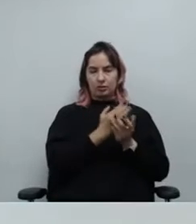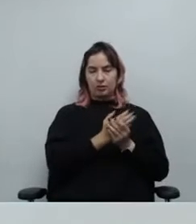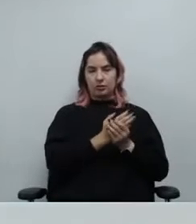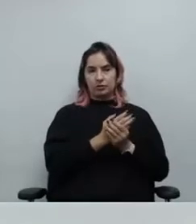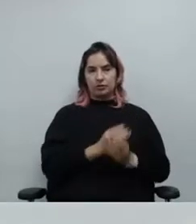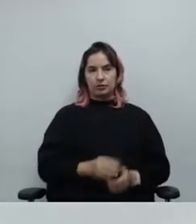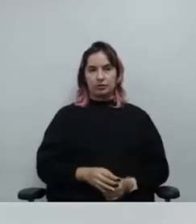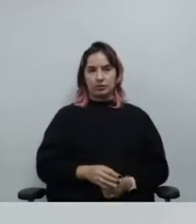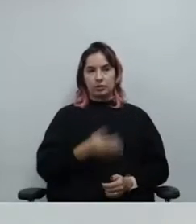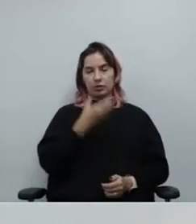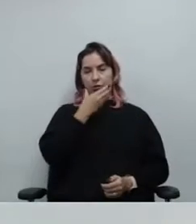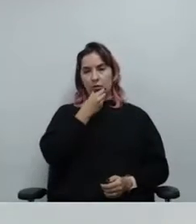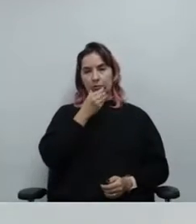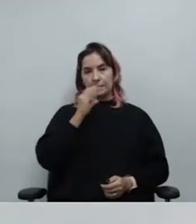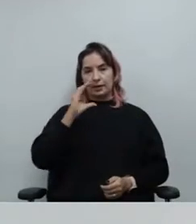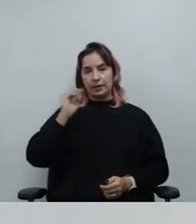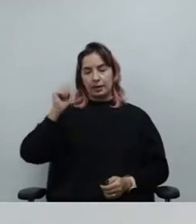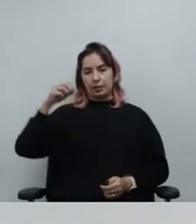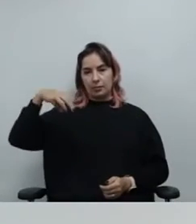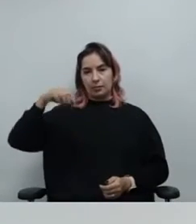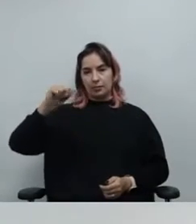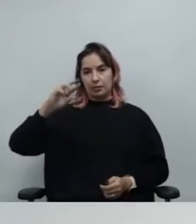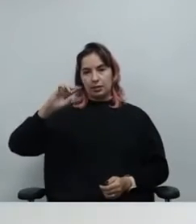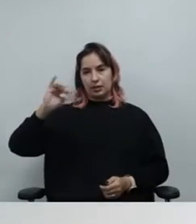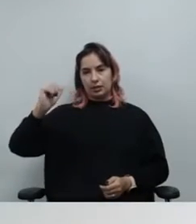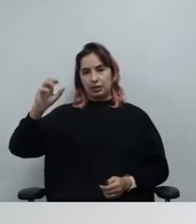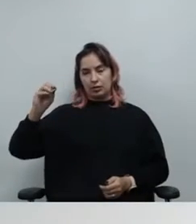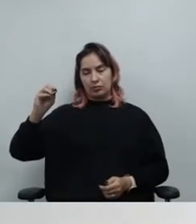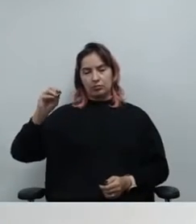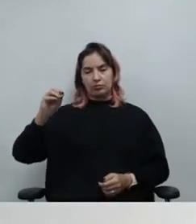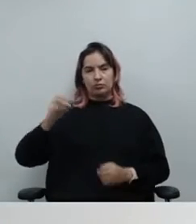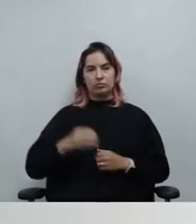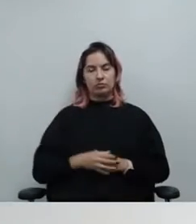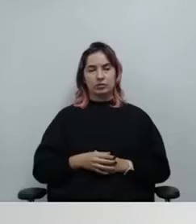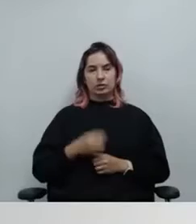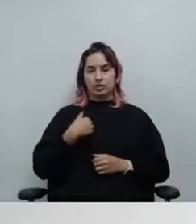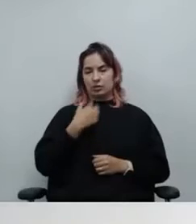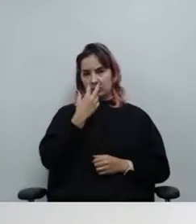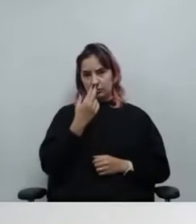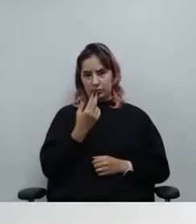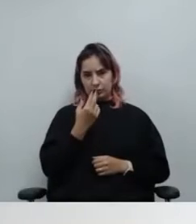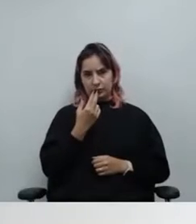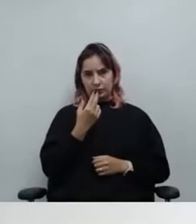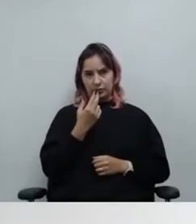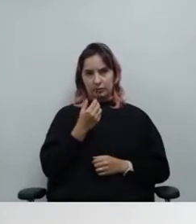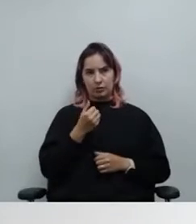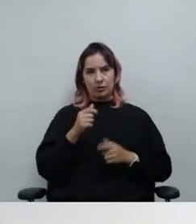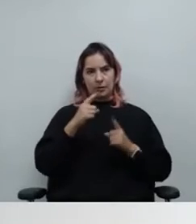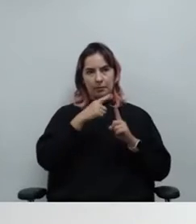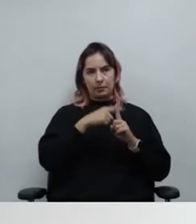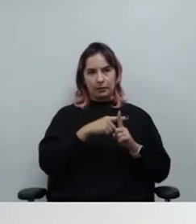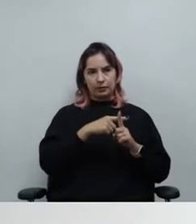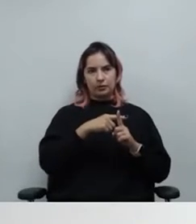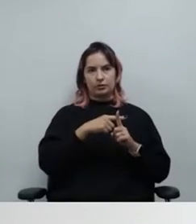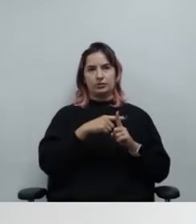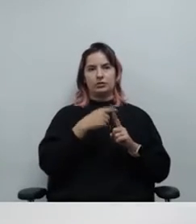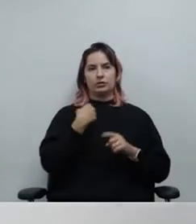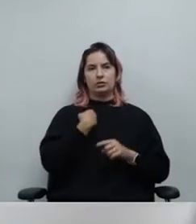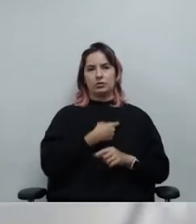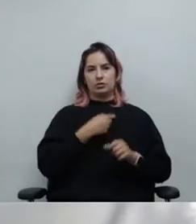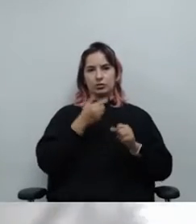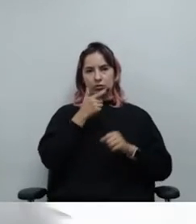Camarão tem também se dedicado a construir consensos aqui nesse processo, então acho que há um prognóstico positivo para que a gente possa